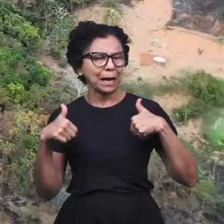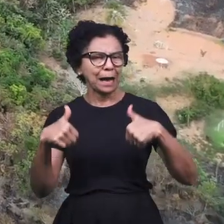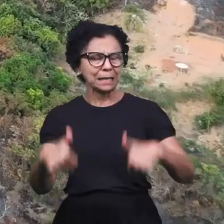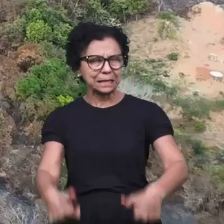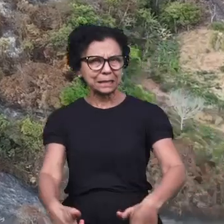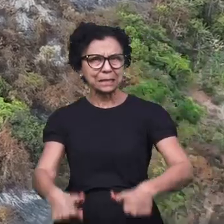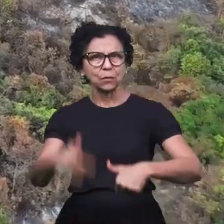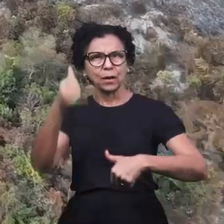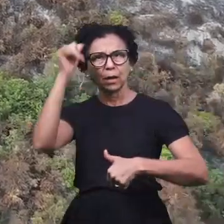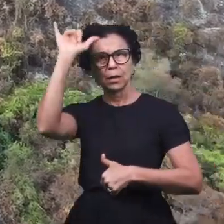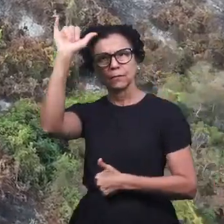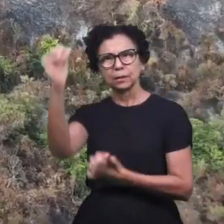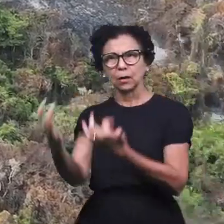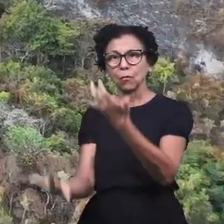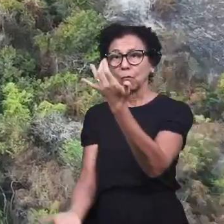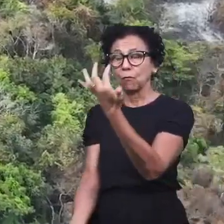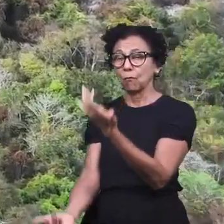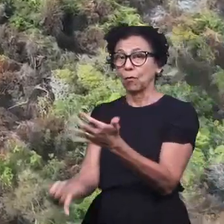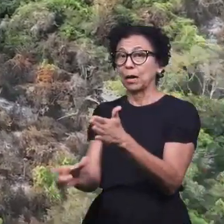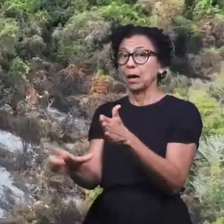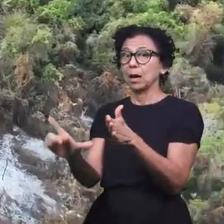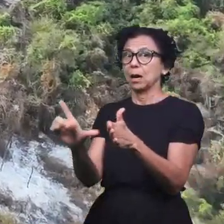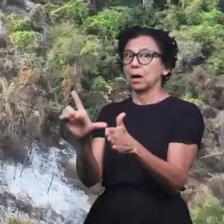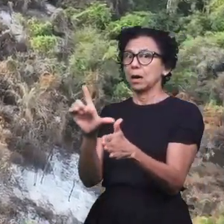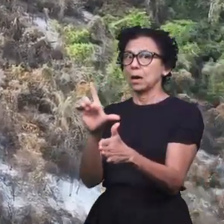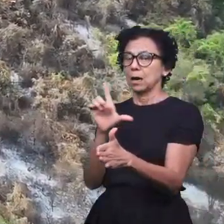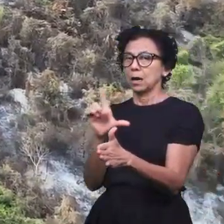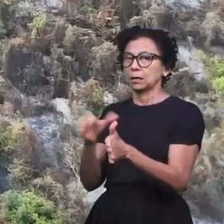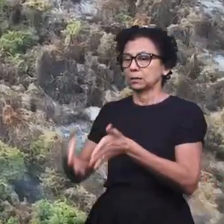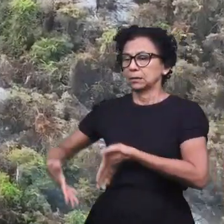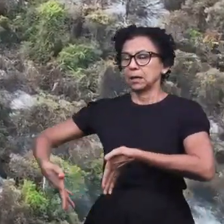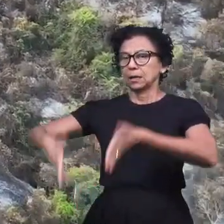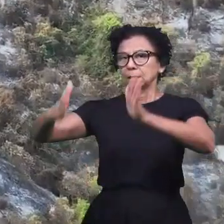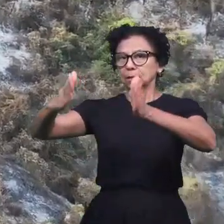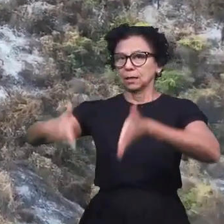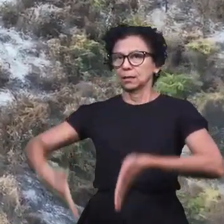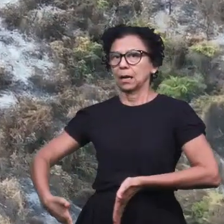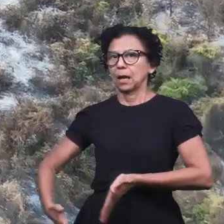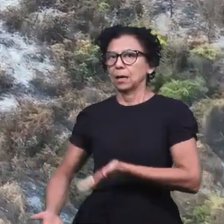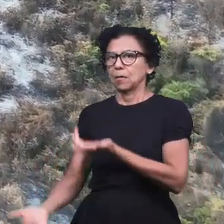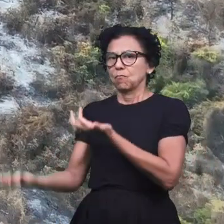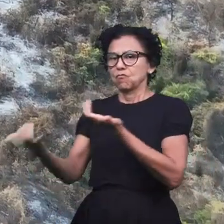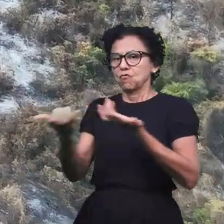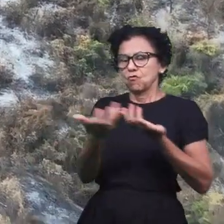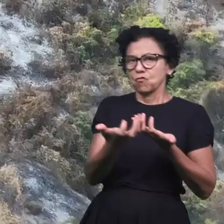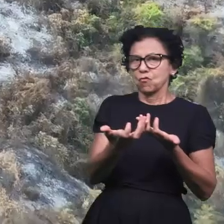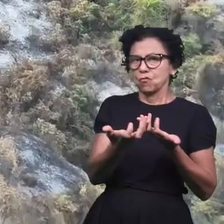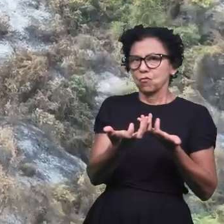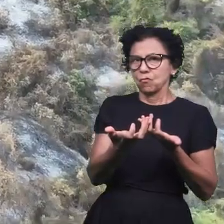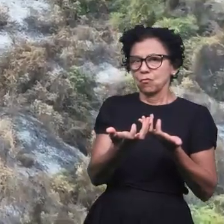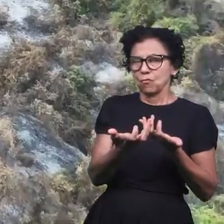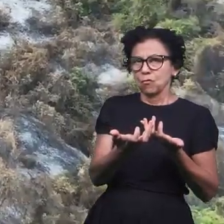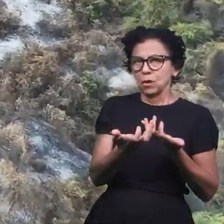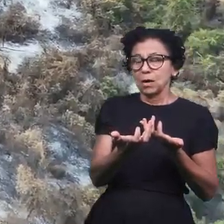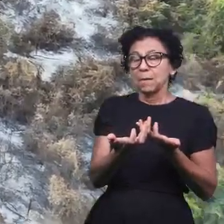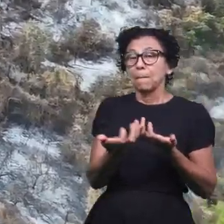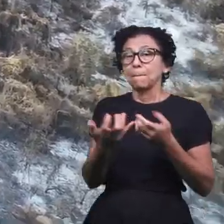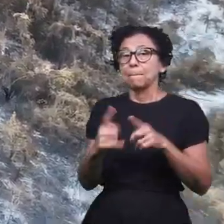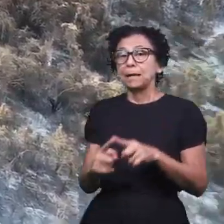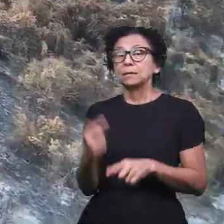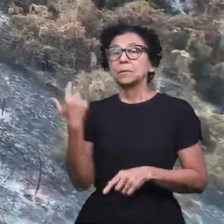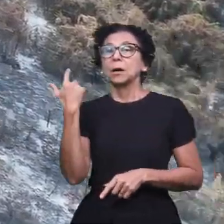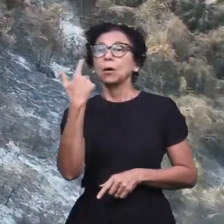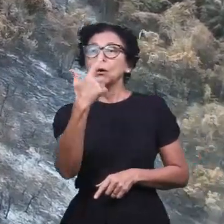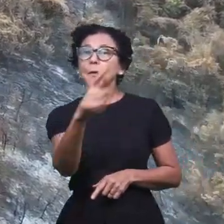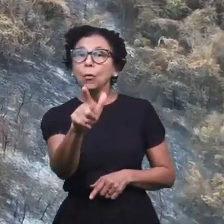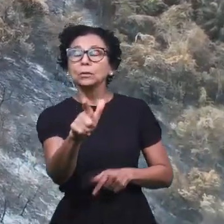conseguimos segurar esse fogo bem antes da estrada, mas como nós tivemos que socorrer uma outra